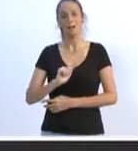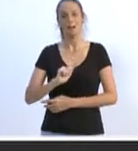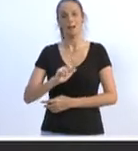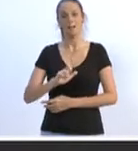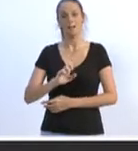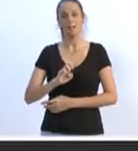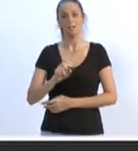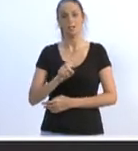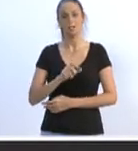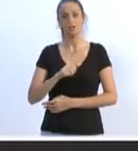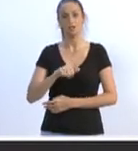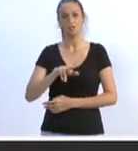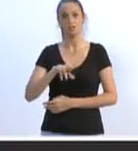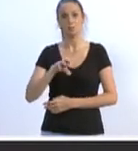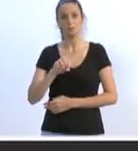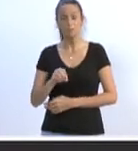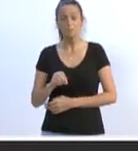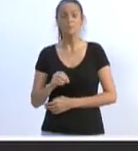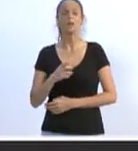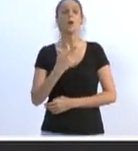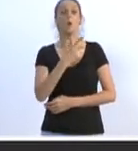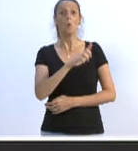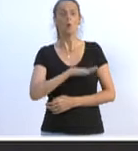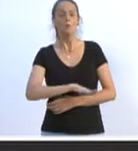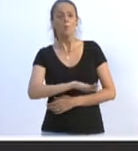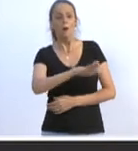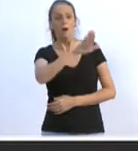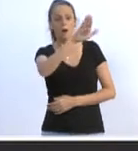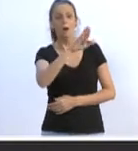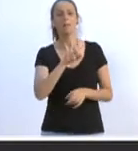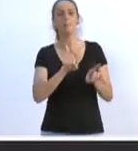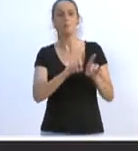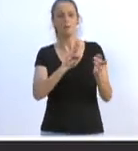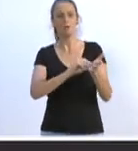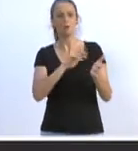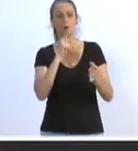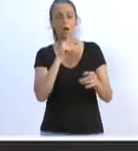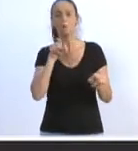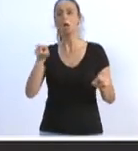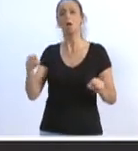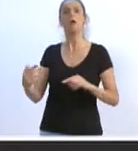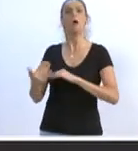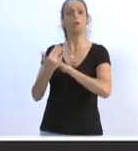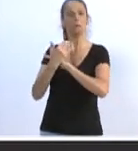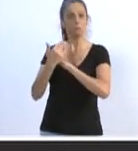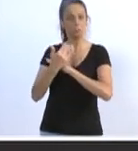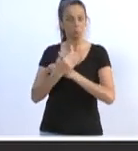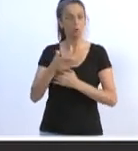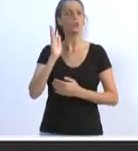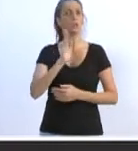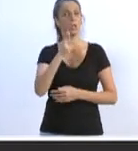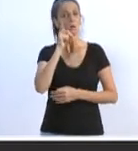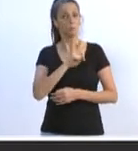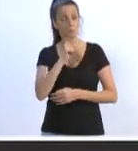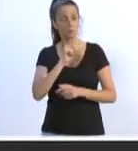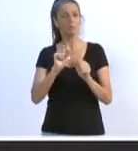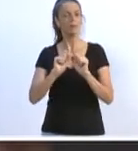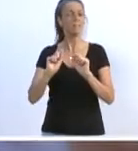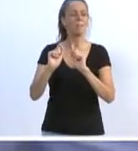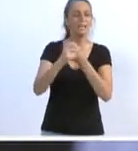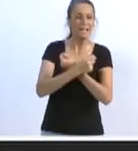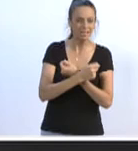lá da roteamento pisca e prontamente ele me atendeu e conseguimos colocar um bom sei lá tendo em vista que ainda existem alguns problemas